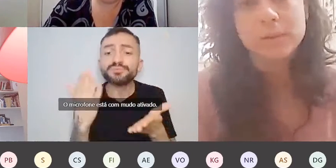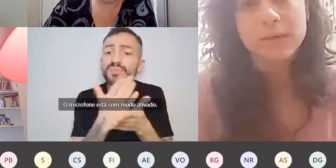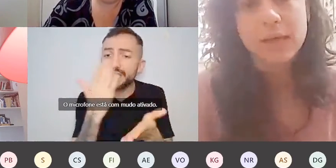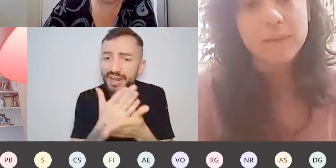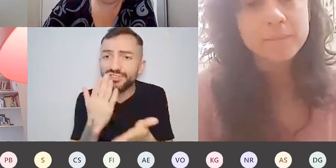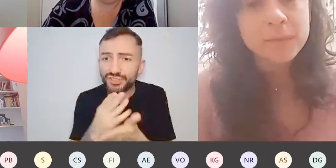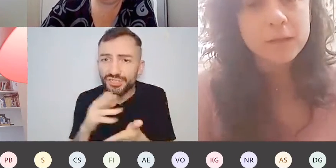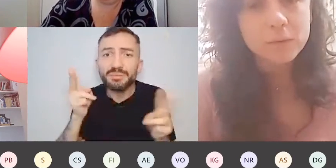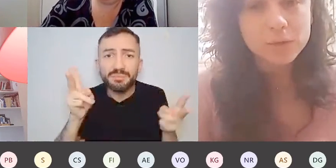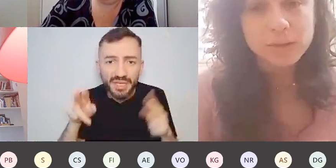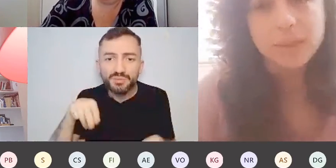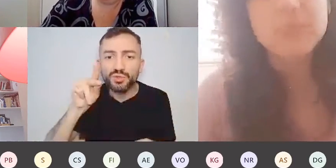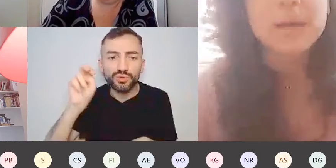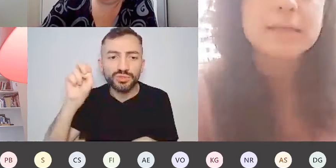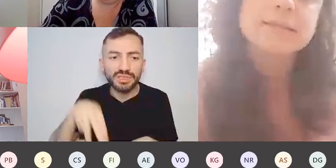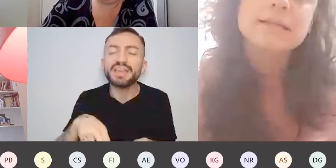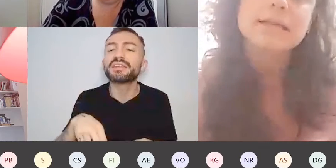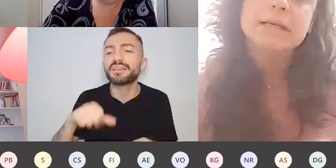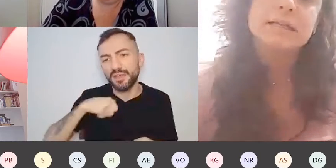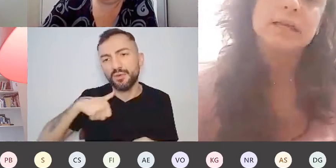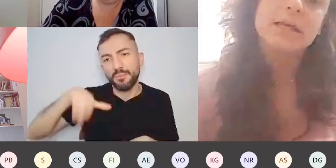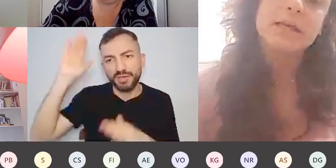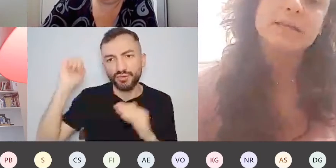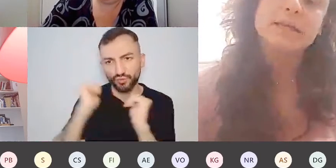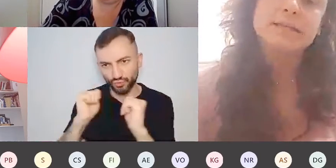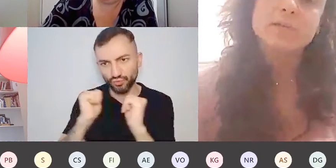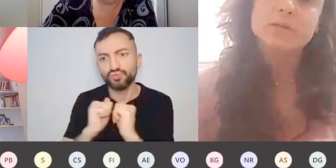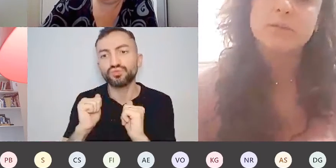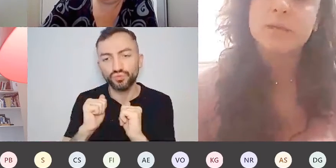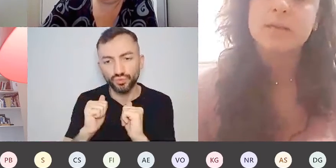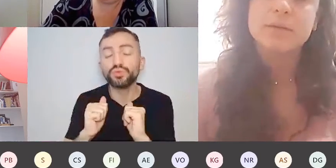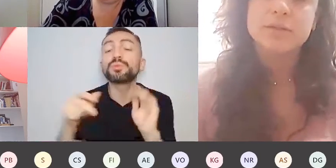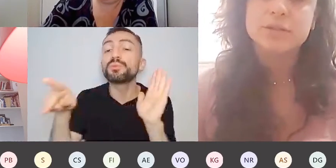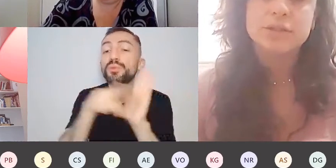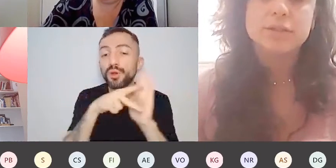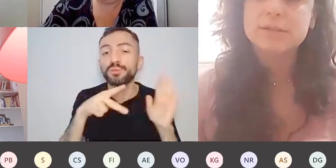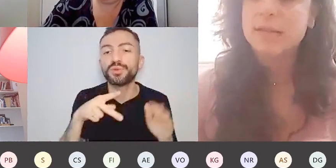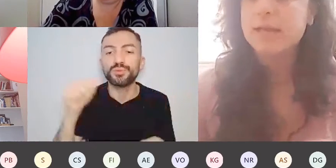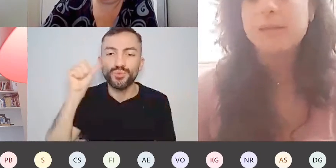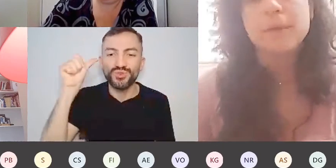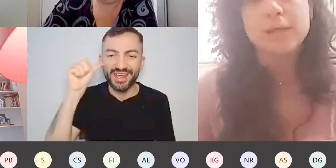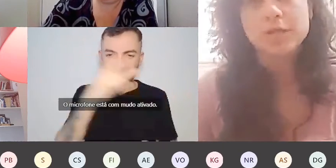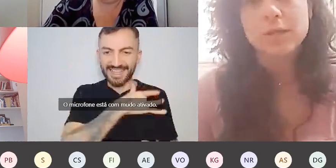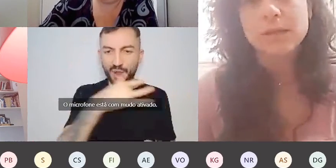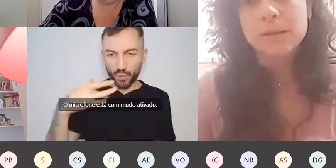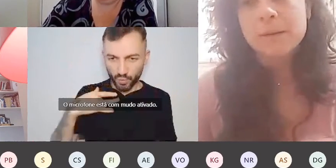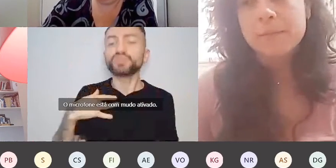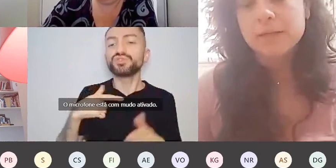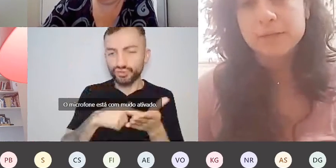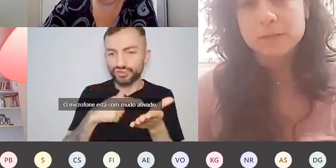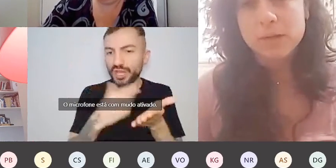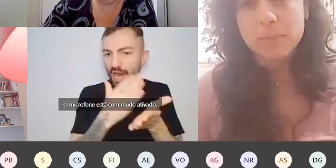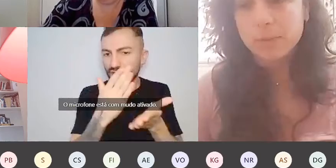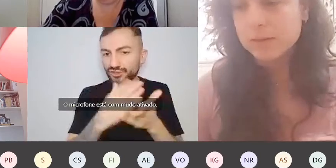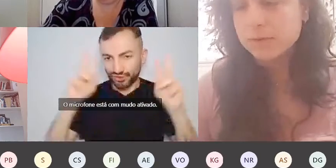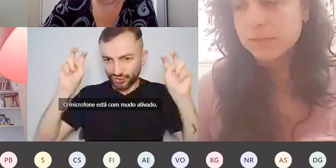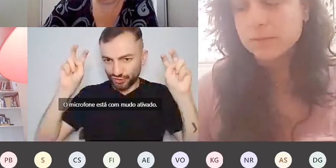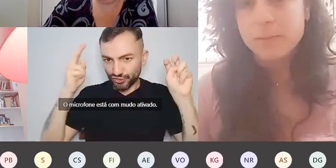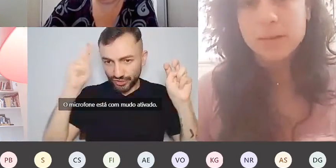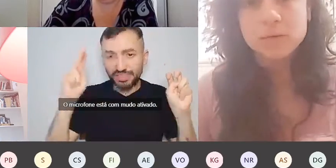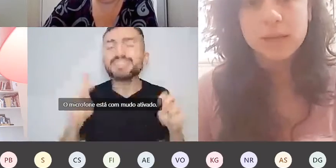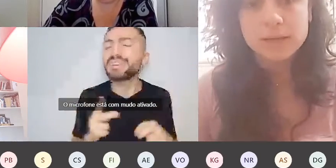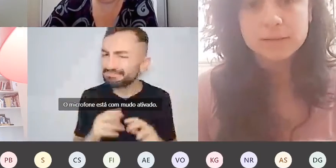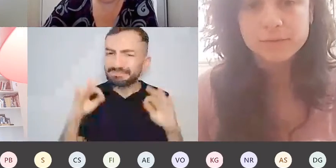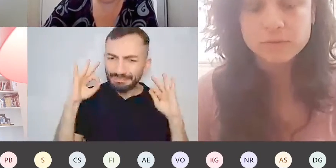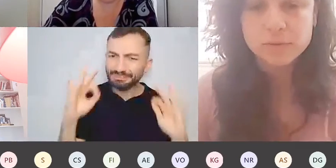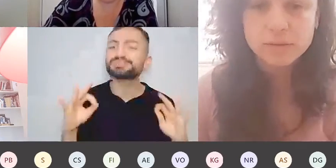por exemplo, que é o que eu trabalho mais, né, da saúde da mulher. Eu acho que a gente certamente, a Defensoria Pública do Estado de